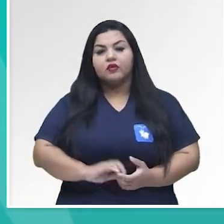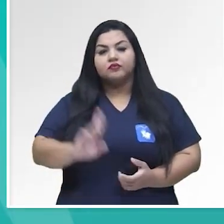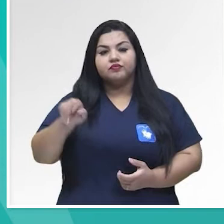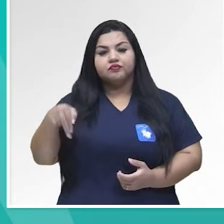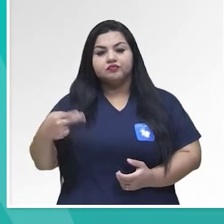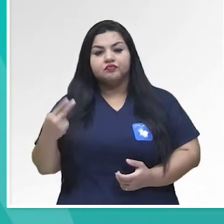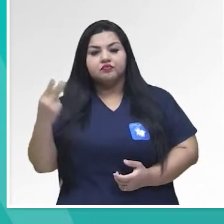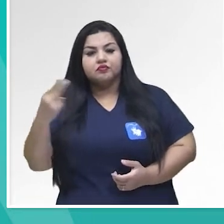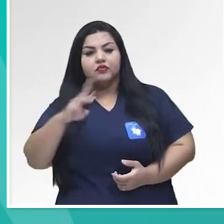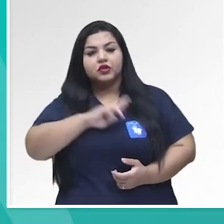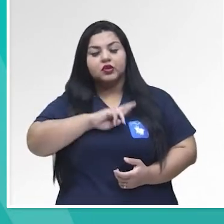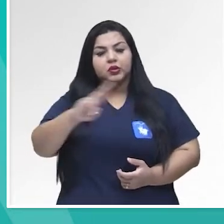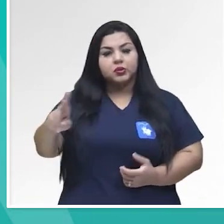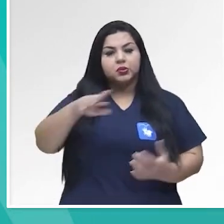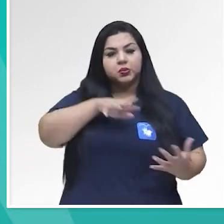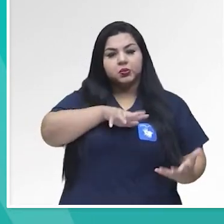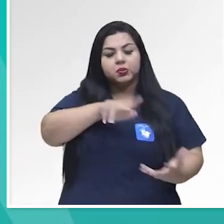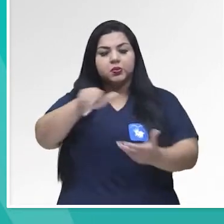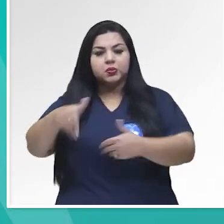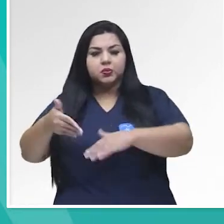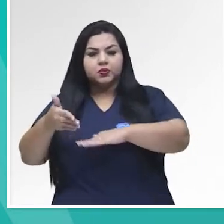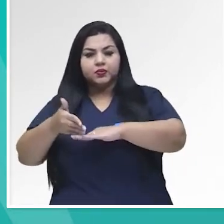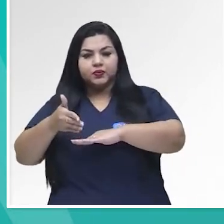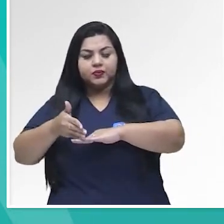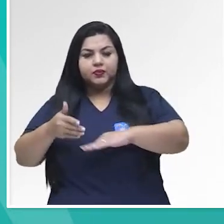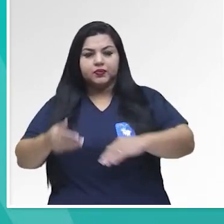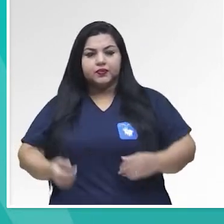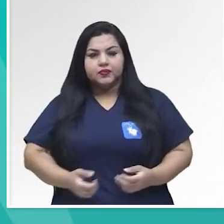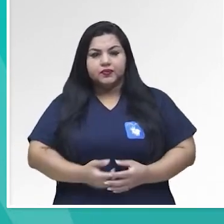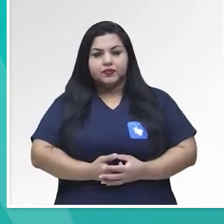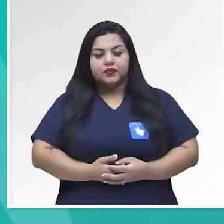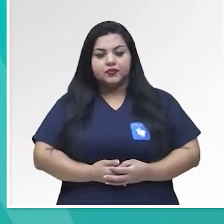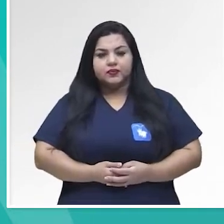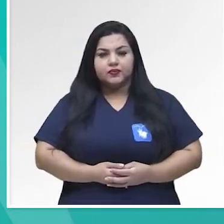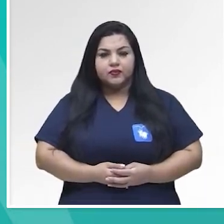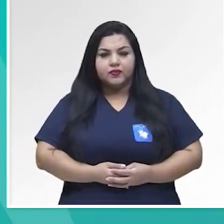Habilidade 2. A religião no mundo moderno.